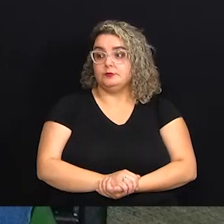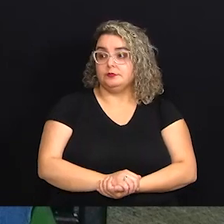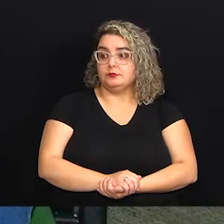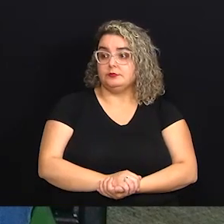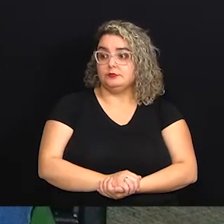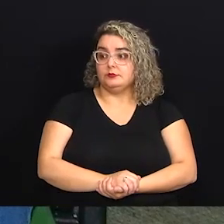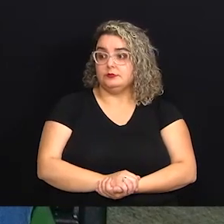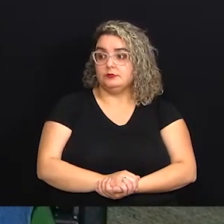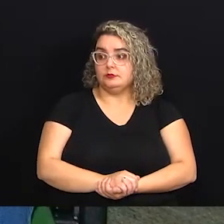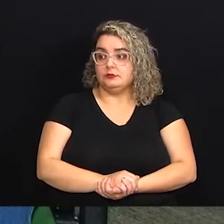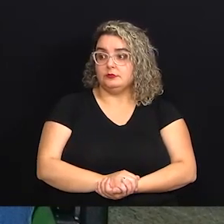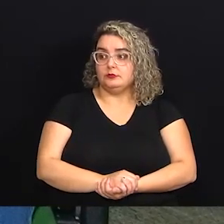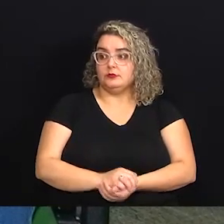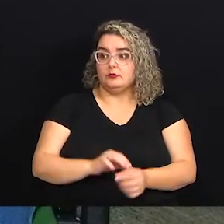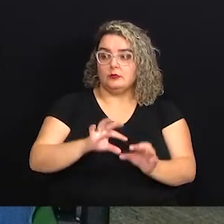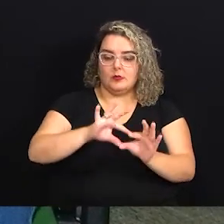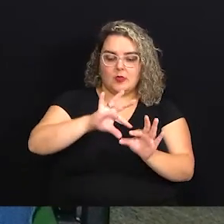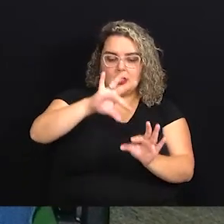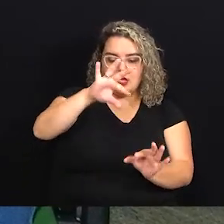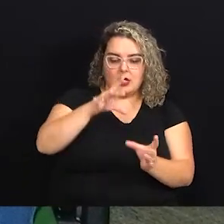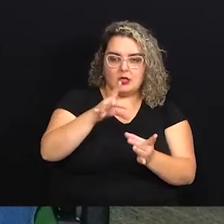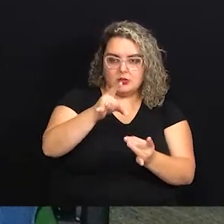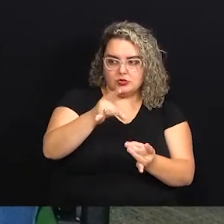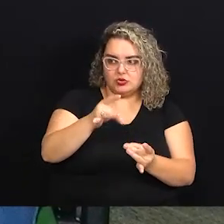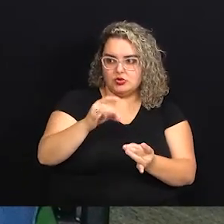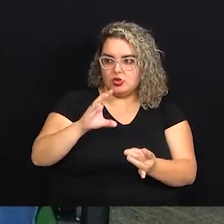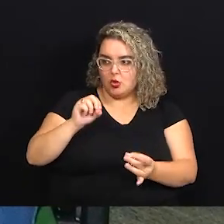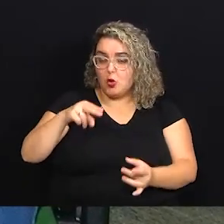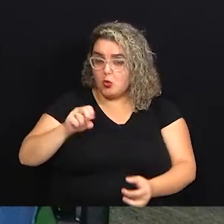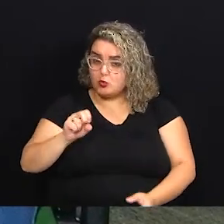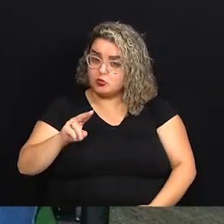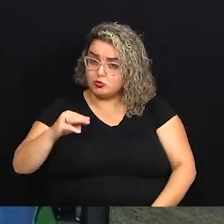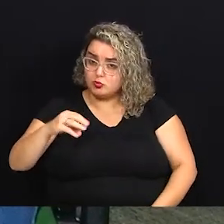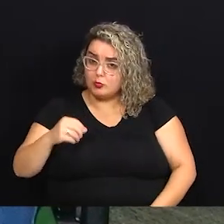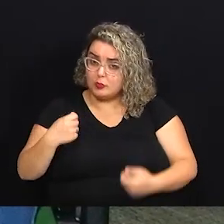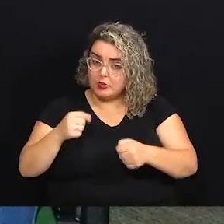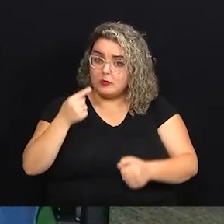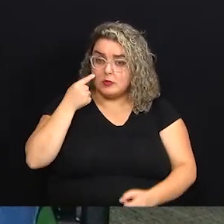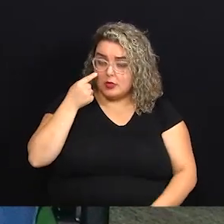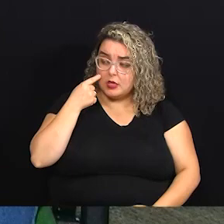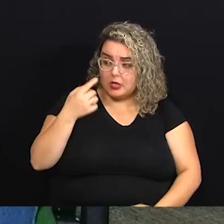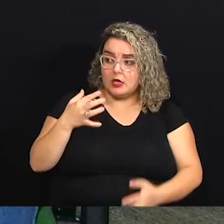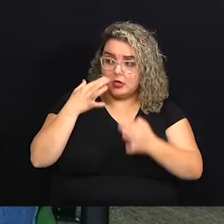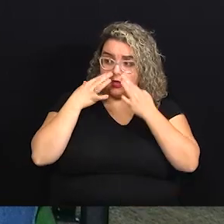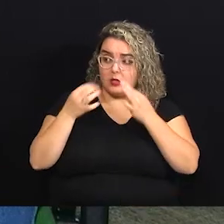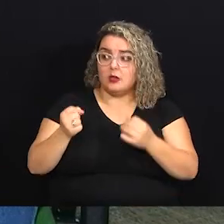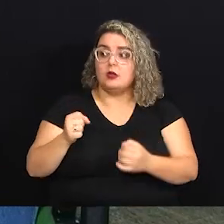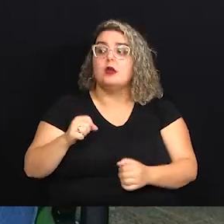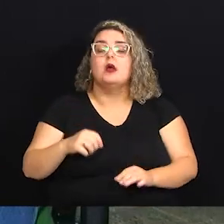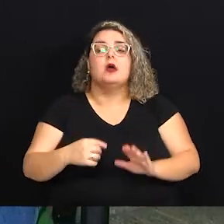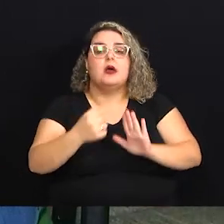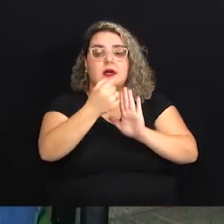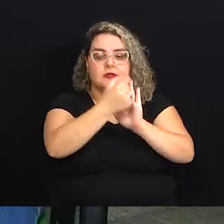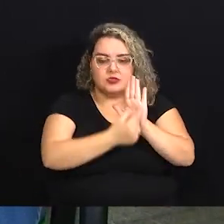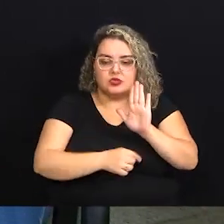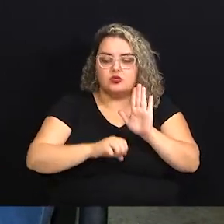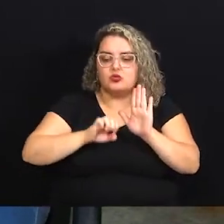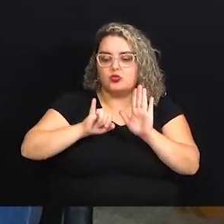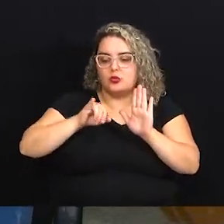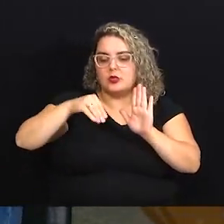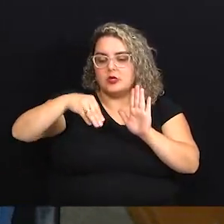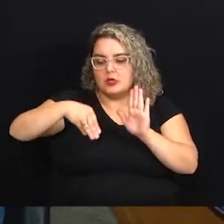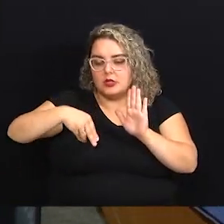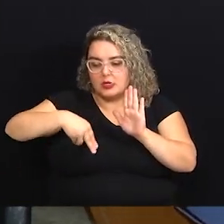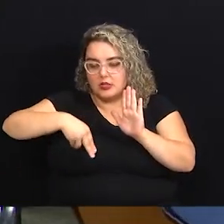tem aquele adesivozinho, né, de consumo. É uma coisa que a gente também tem que ficar de olho, né? É a etiqueta do